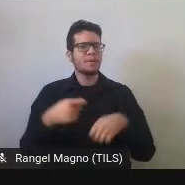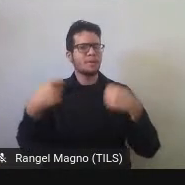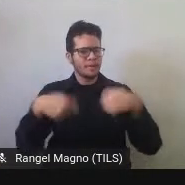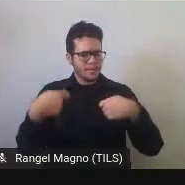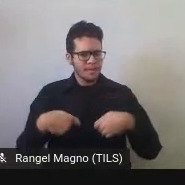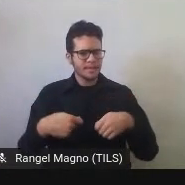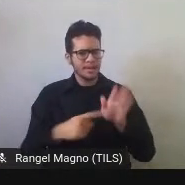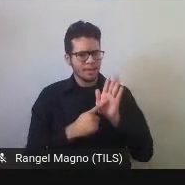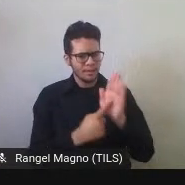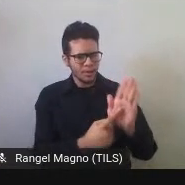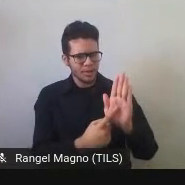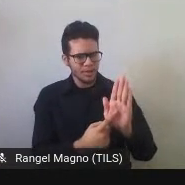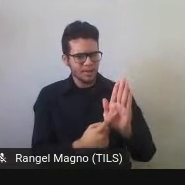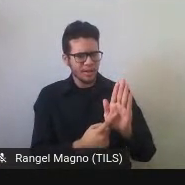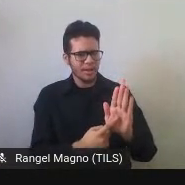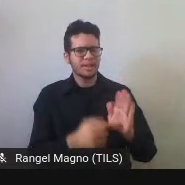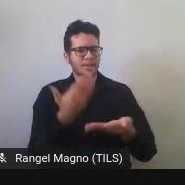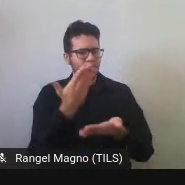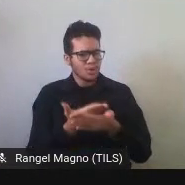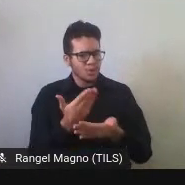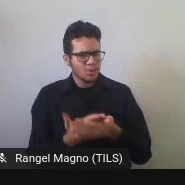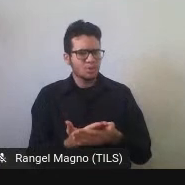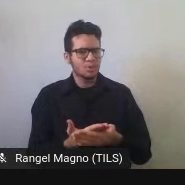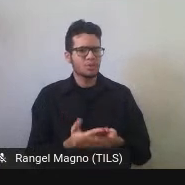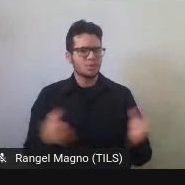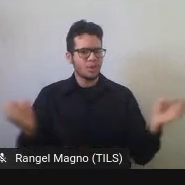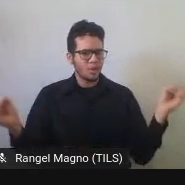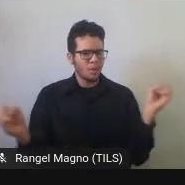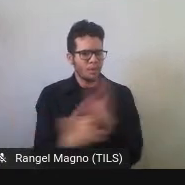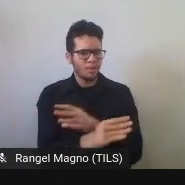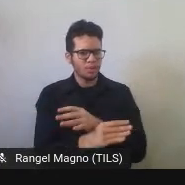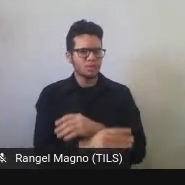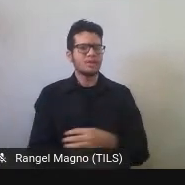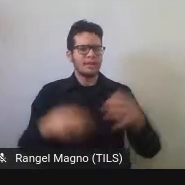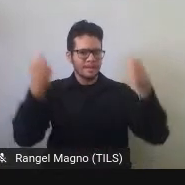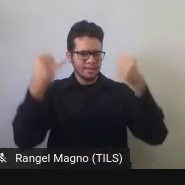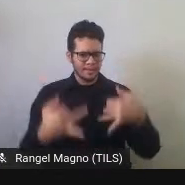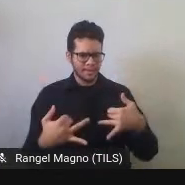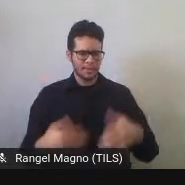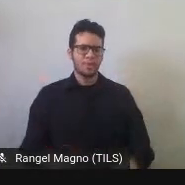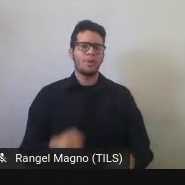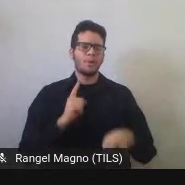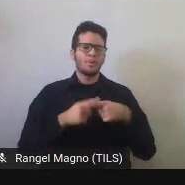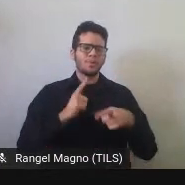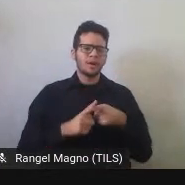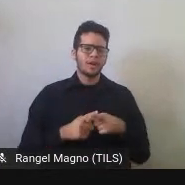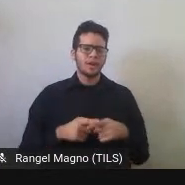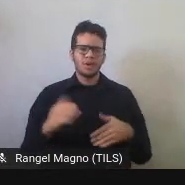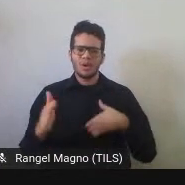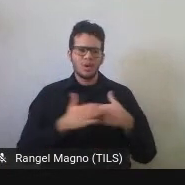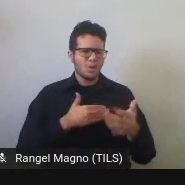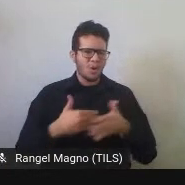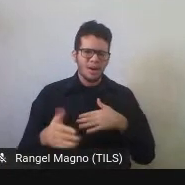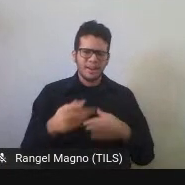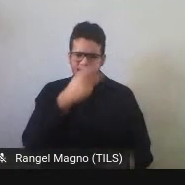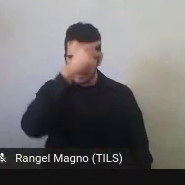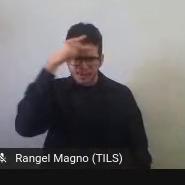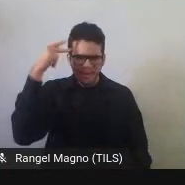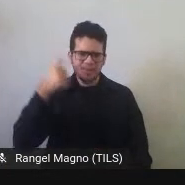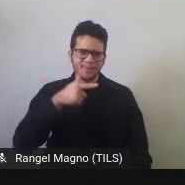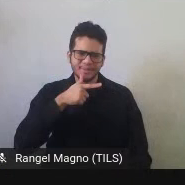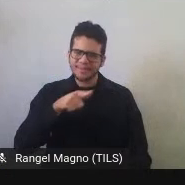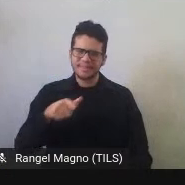Socir dizendo na primeira folha desse manuscrito qualquer um poderia dizer que o memoir é fruto do jardim de Leipzig